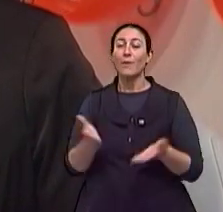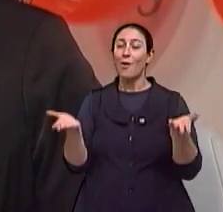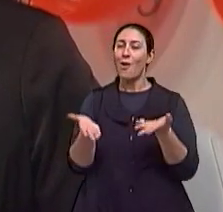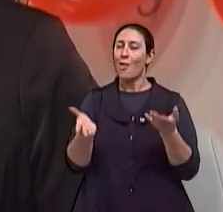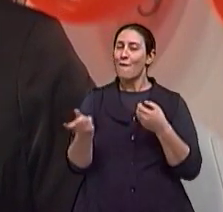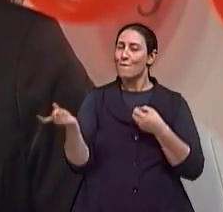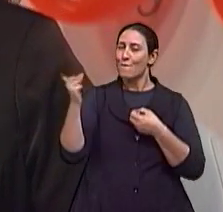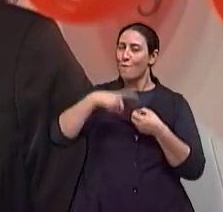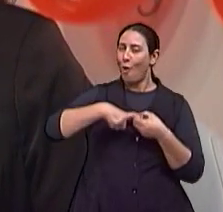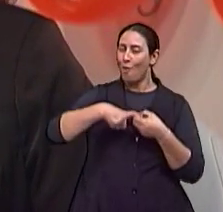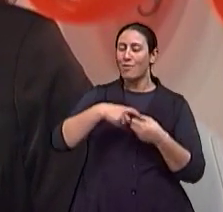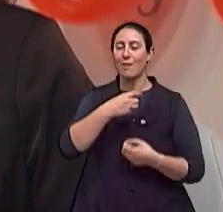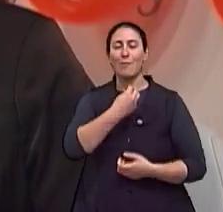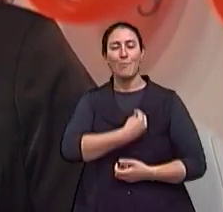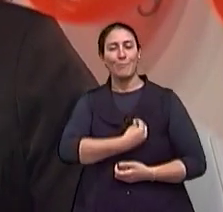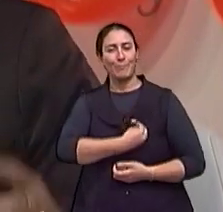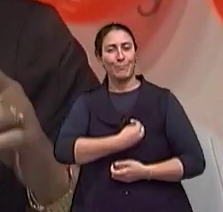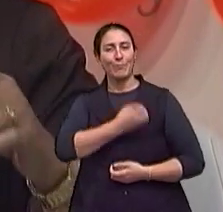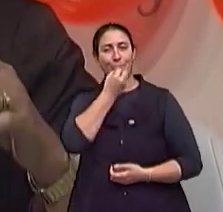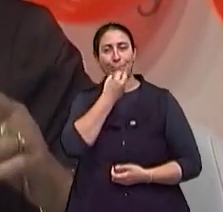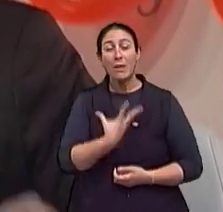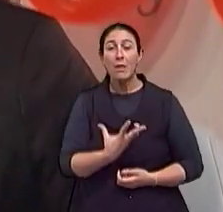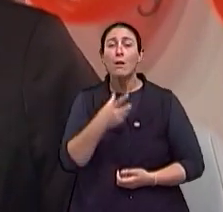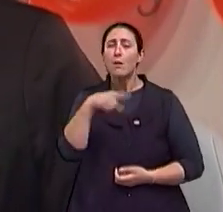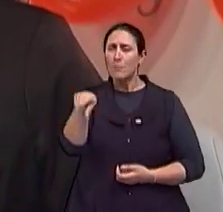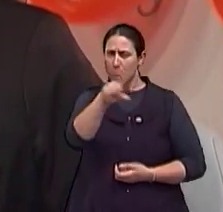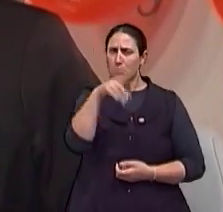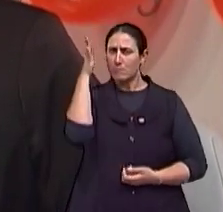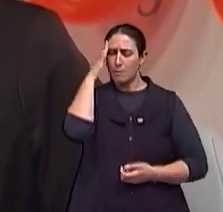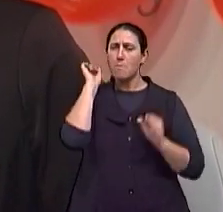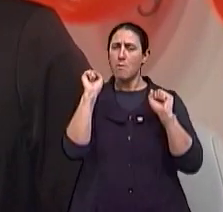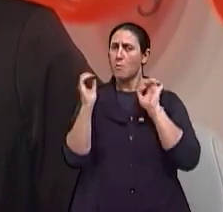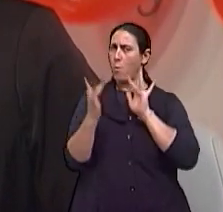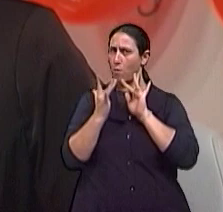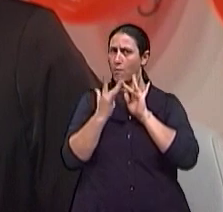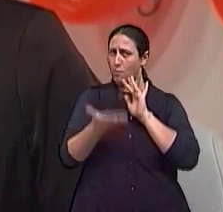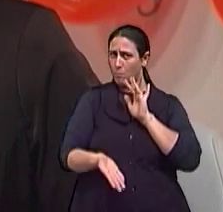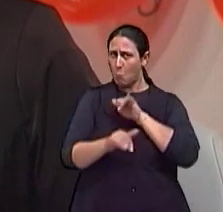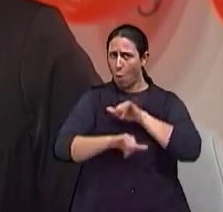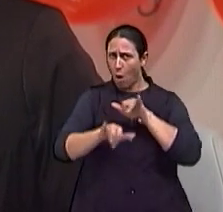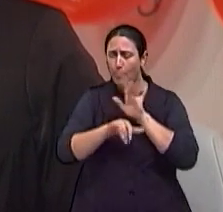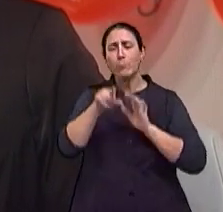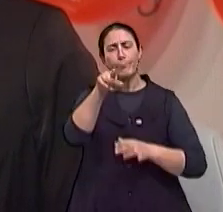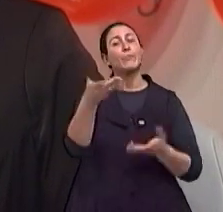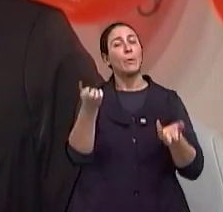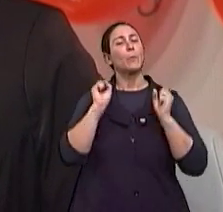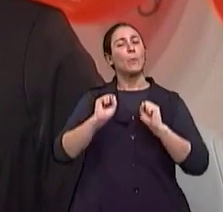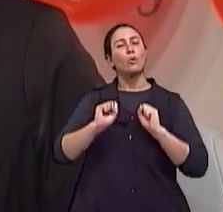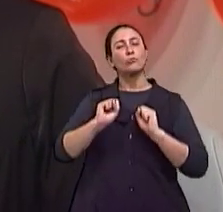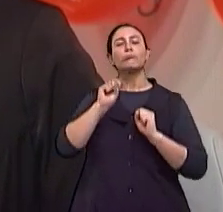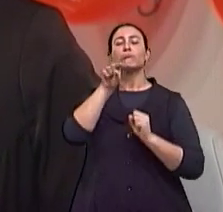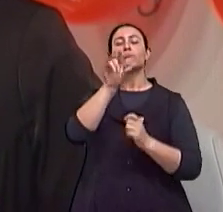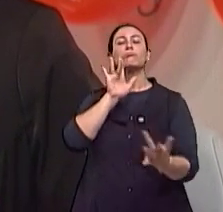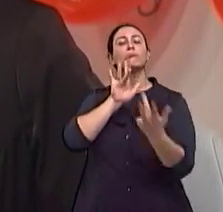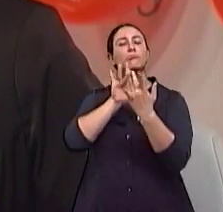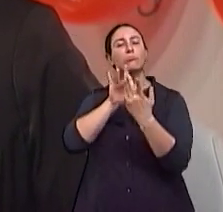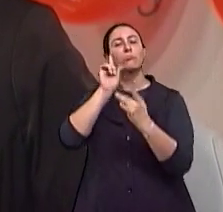Estamos de volta com o nosso Viva Bem de hoje. E você sabe que pode ter uma conexão direta com a gente através do nosso